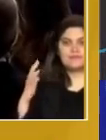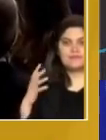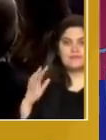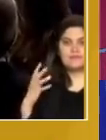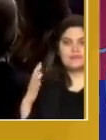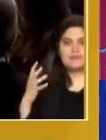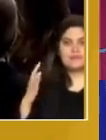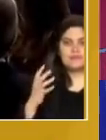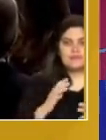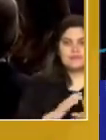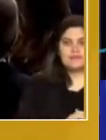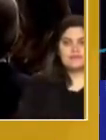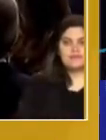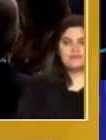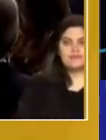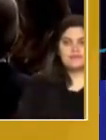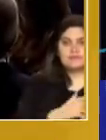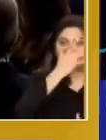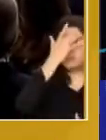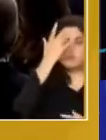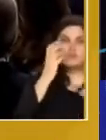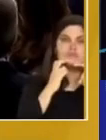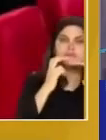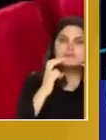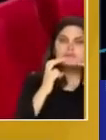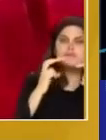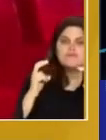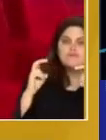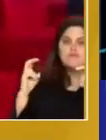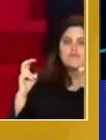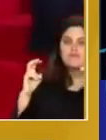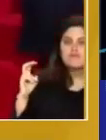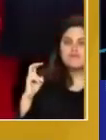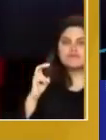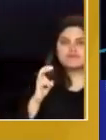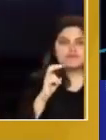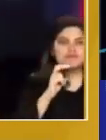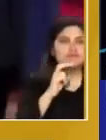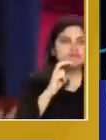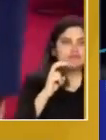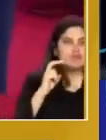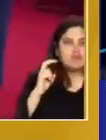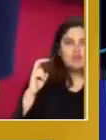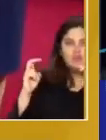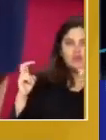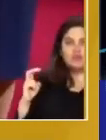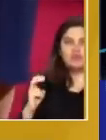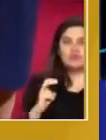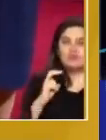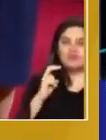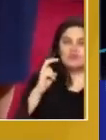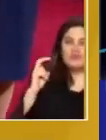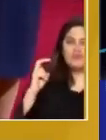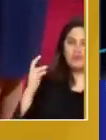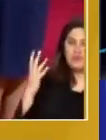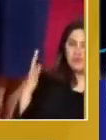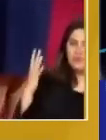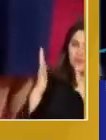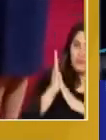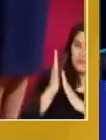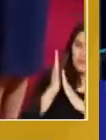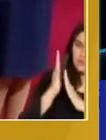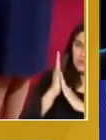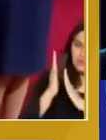normalizar a campanha do Lula. A campanha do Lula foi uma campanha baseada no ativismo